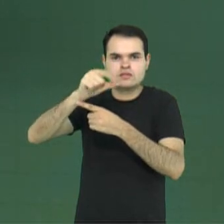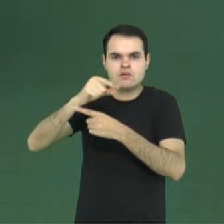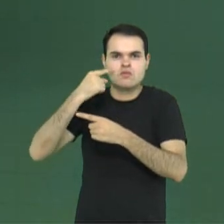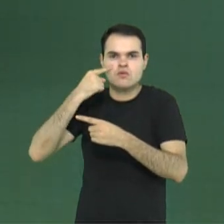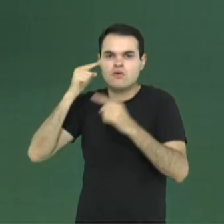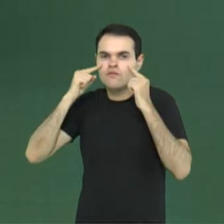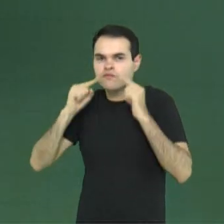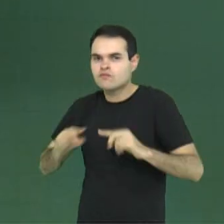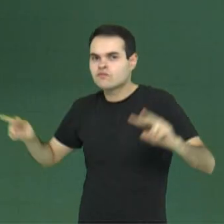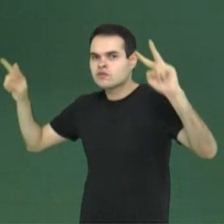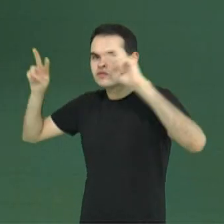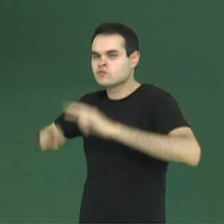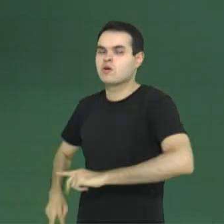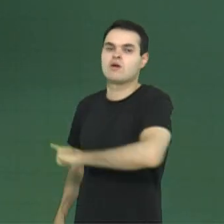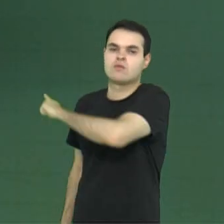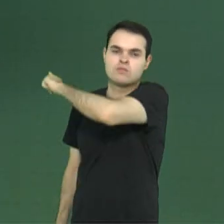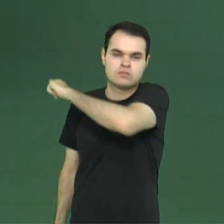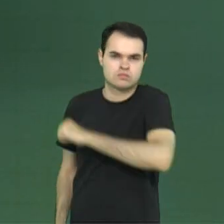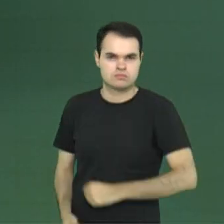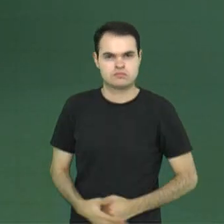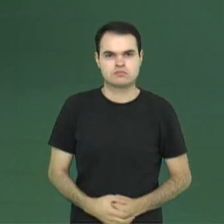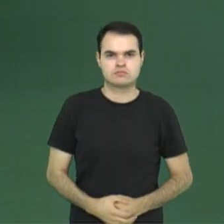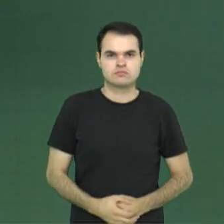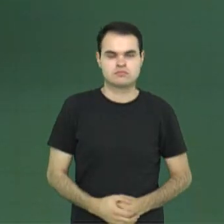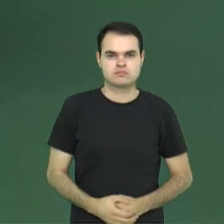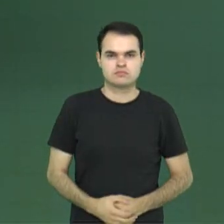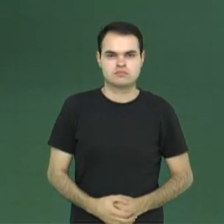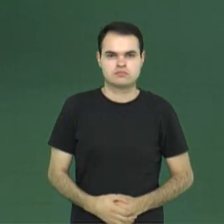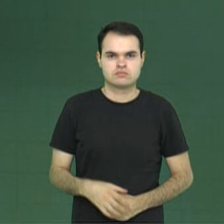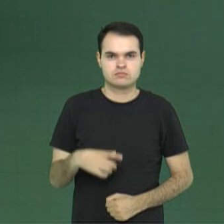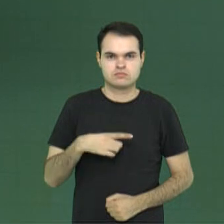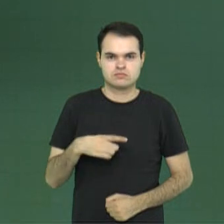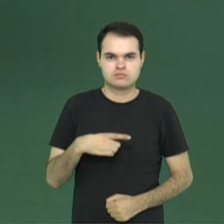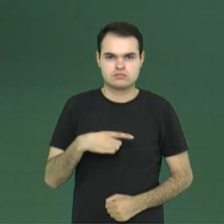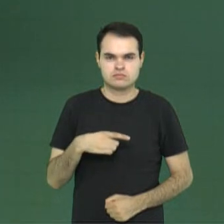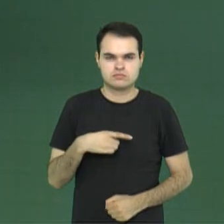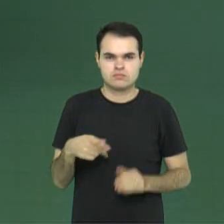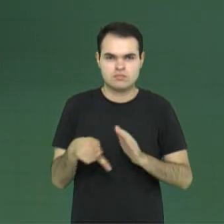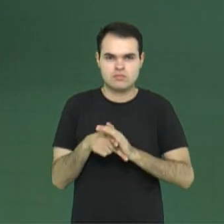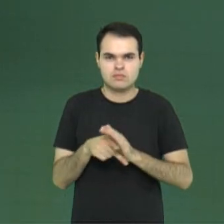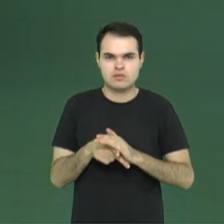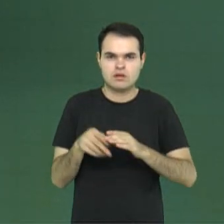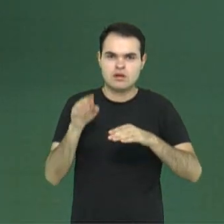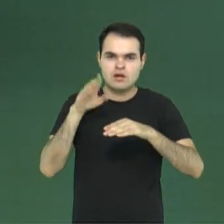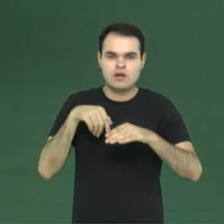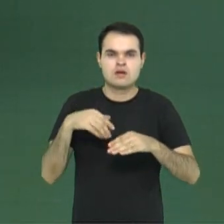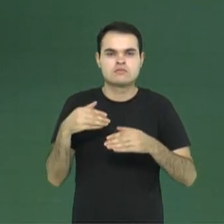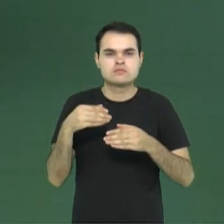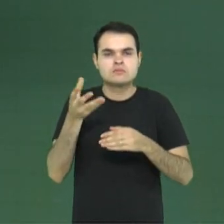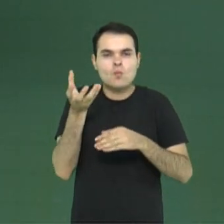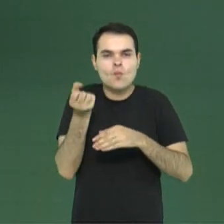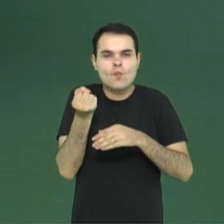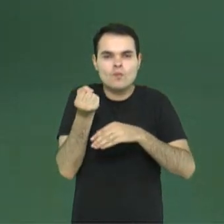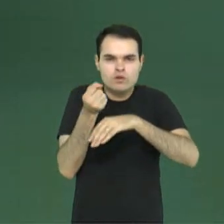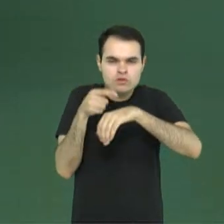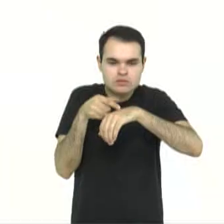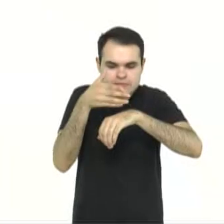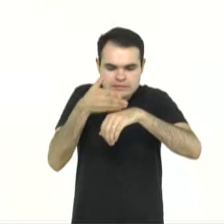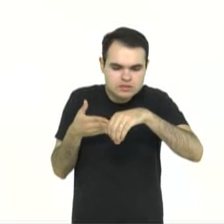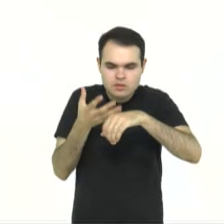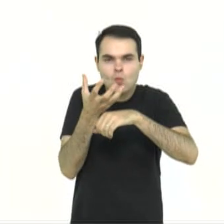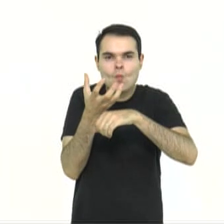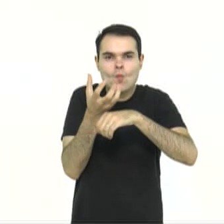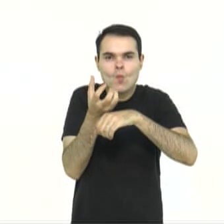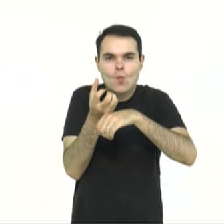imagem? Posso sim. Tá? Então aqui, ó, essa rede de fibrina é aquela casquinha que vai se formar na sua pele quando você tem